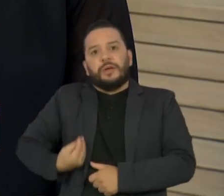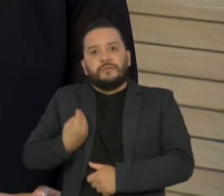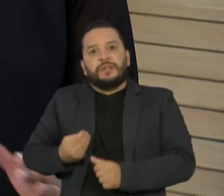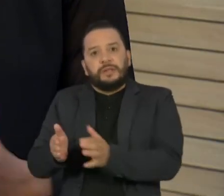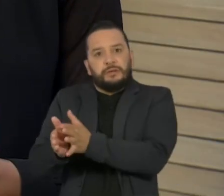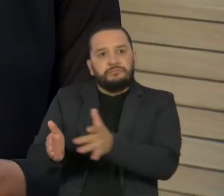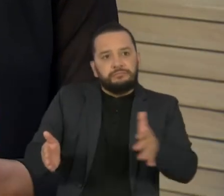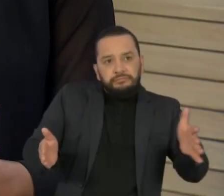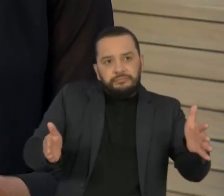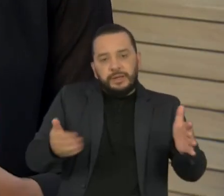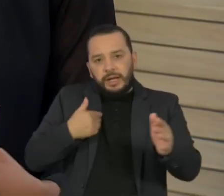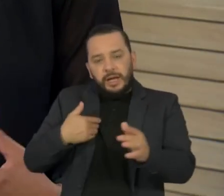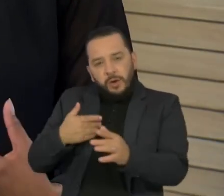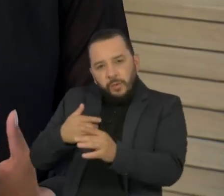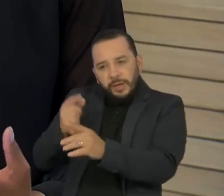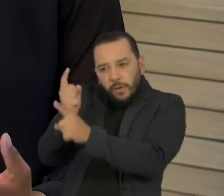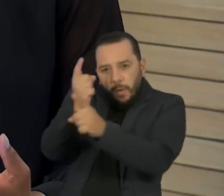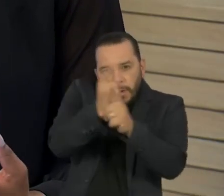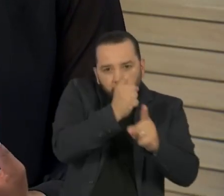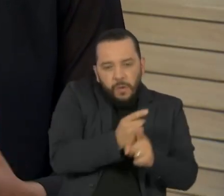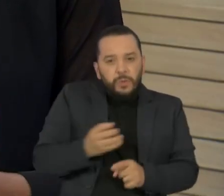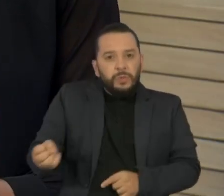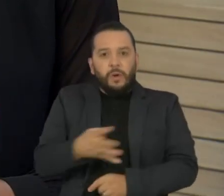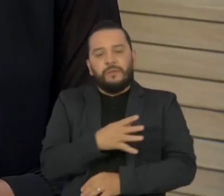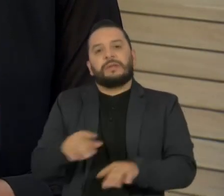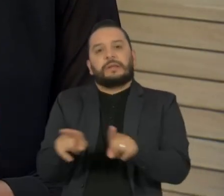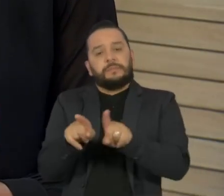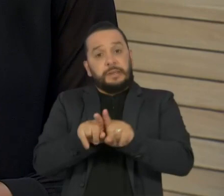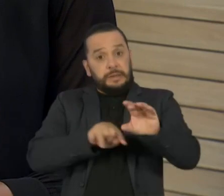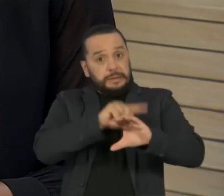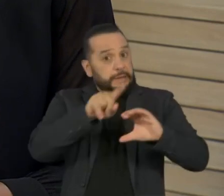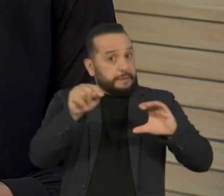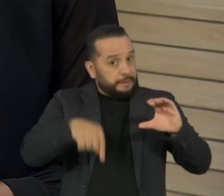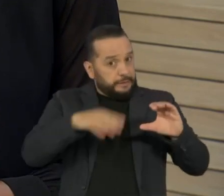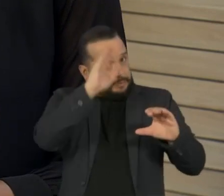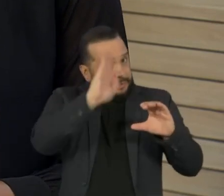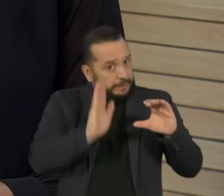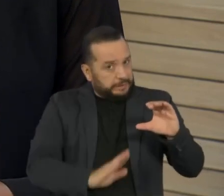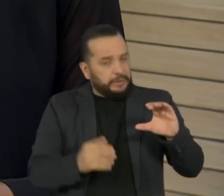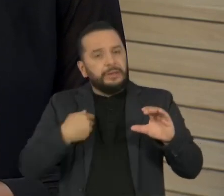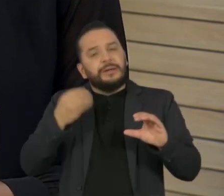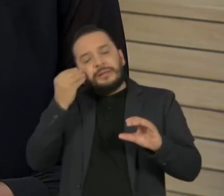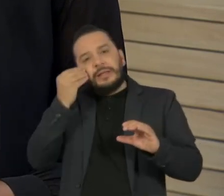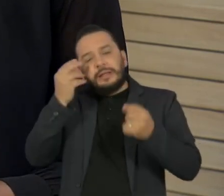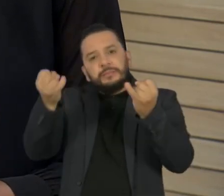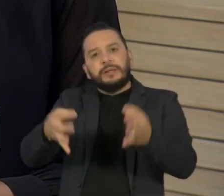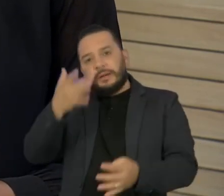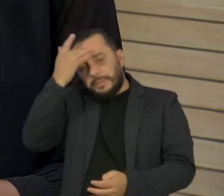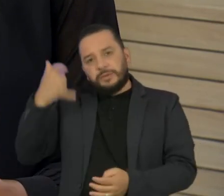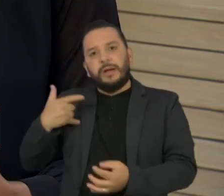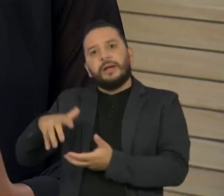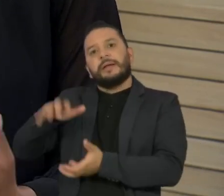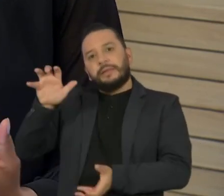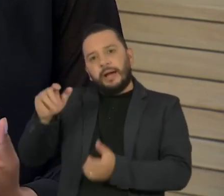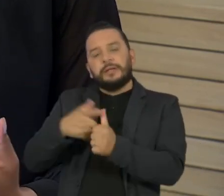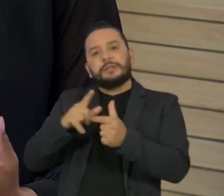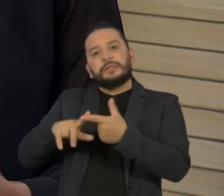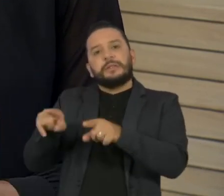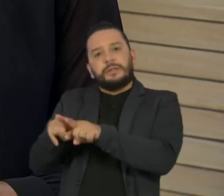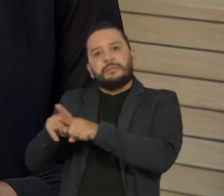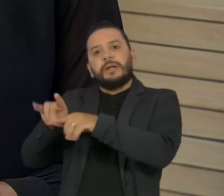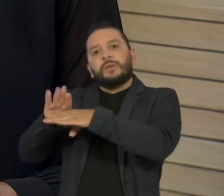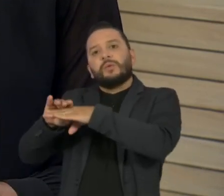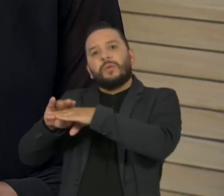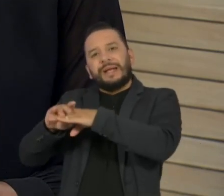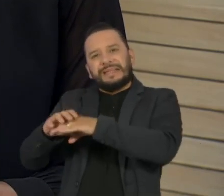Cientistas brasileiros tentam explicar por que em alguns casos pacientes mais velhos e portadores de doenças graves